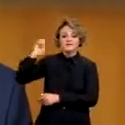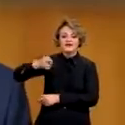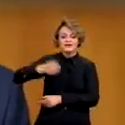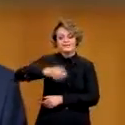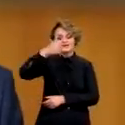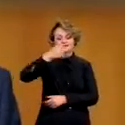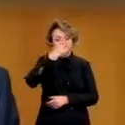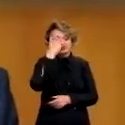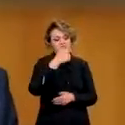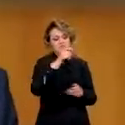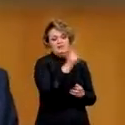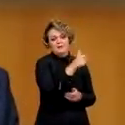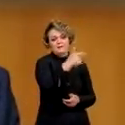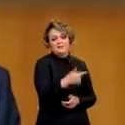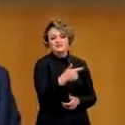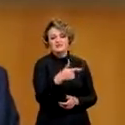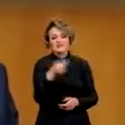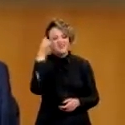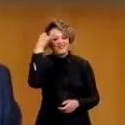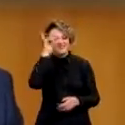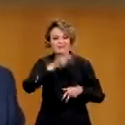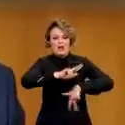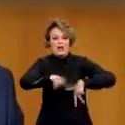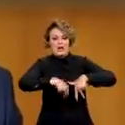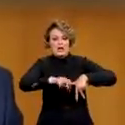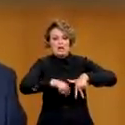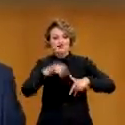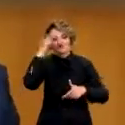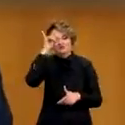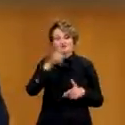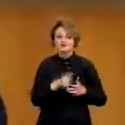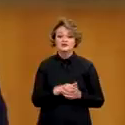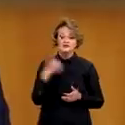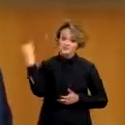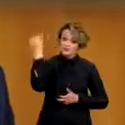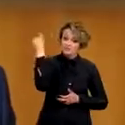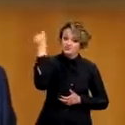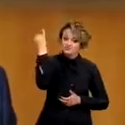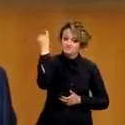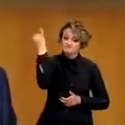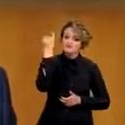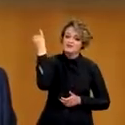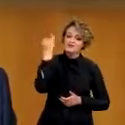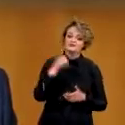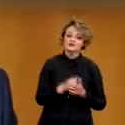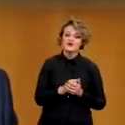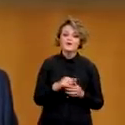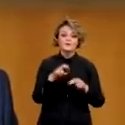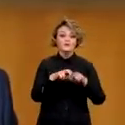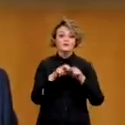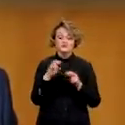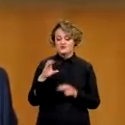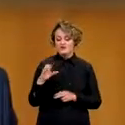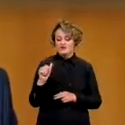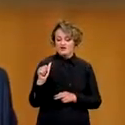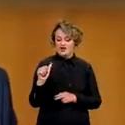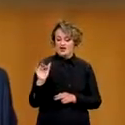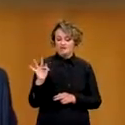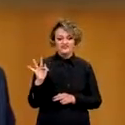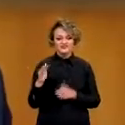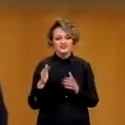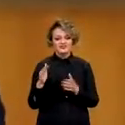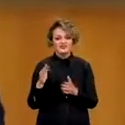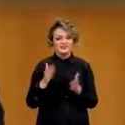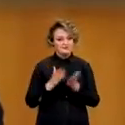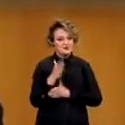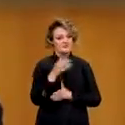gente, então, inibe a sonegação. Isso é muito importante. Por isso que foi importante o CARF ser aprovado também. Uhum. Sim. Sabe? O